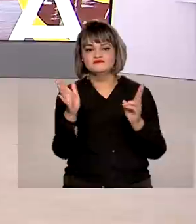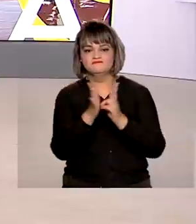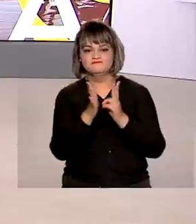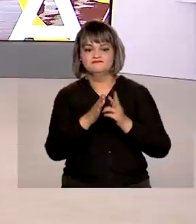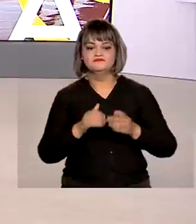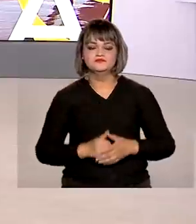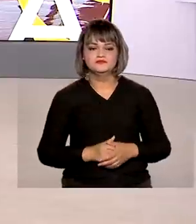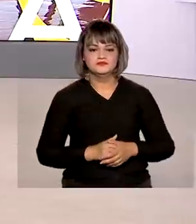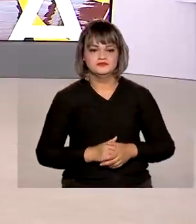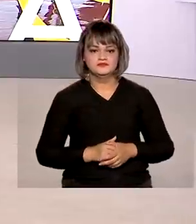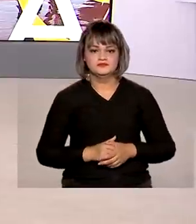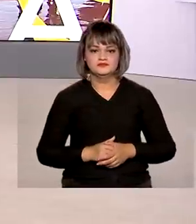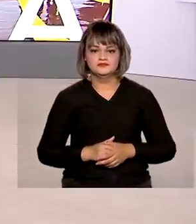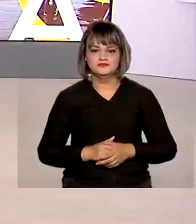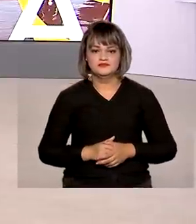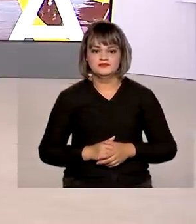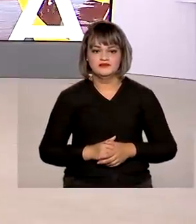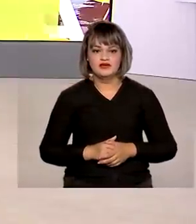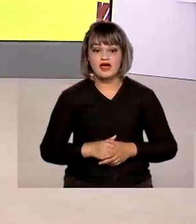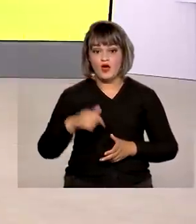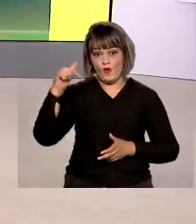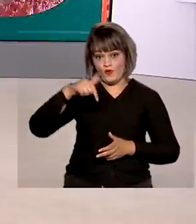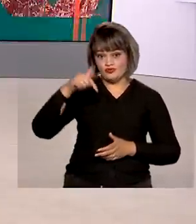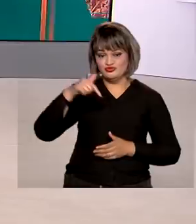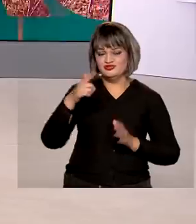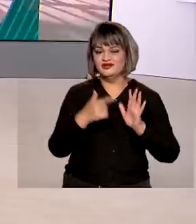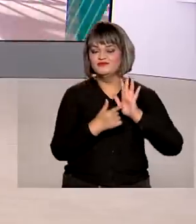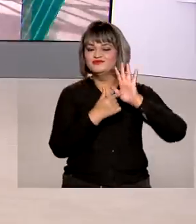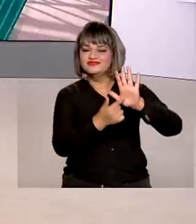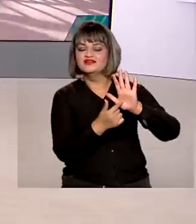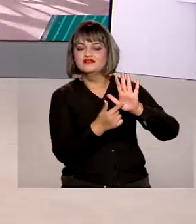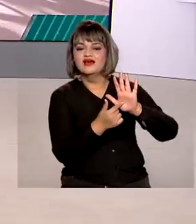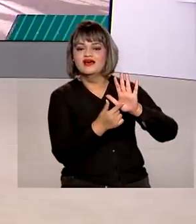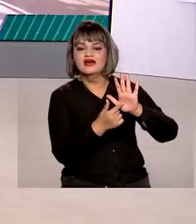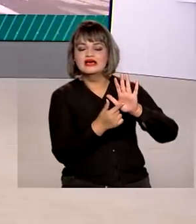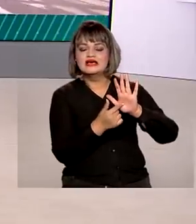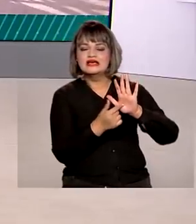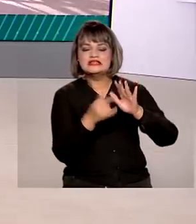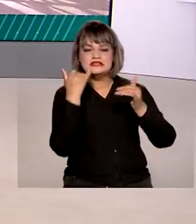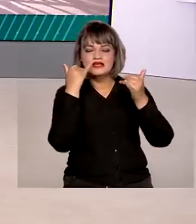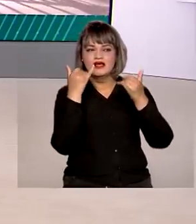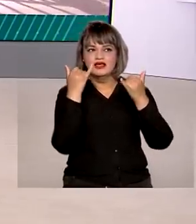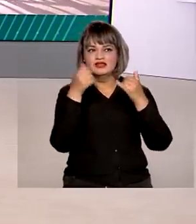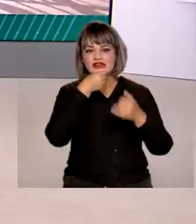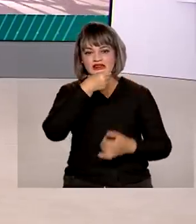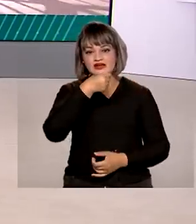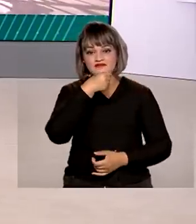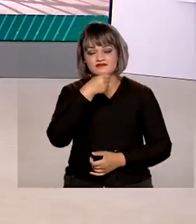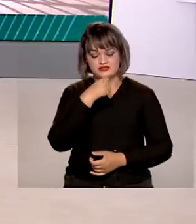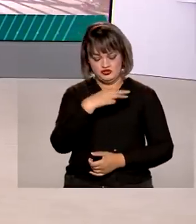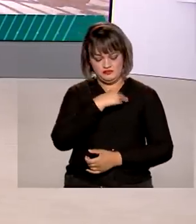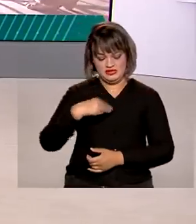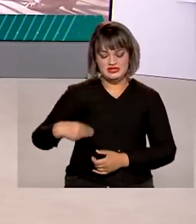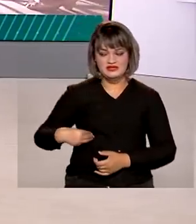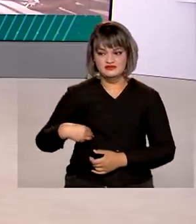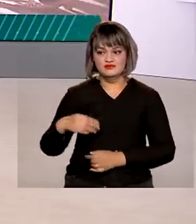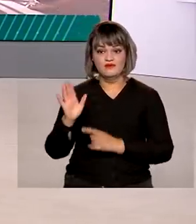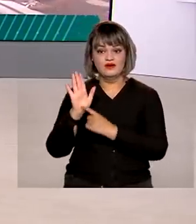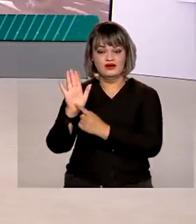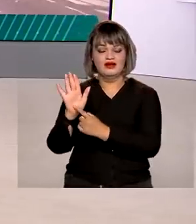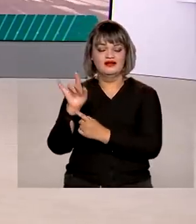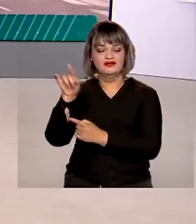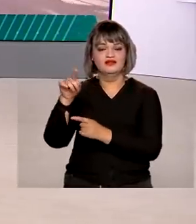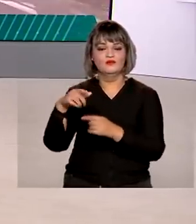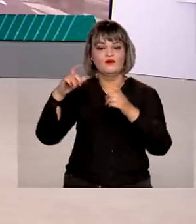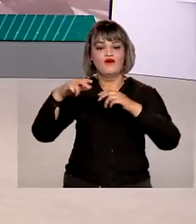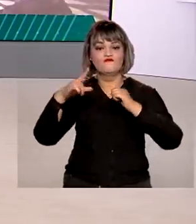indígenas e o Brasil em dia está exibindo os principais trechos das entrevistas de ministros ao programa de